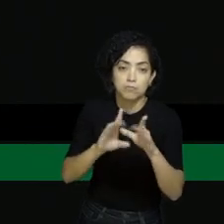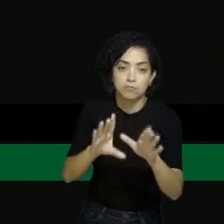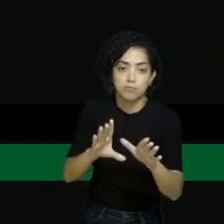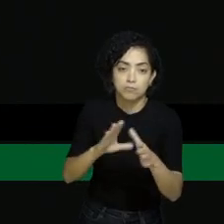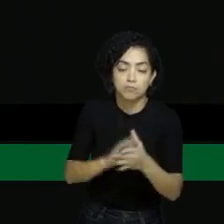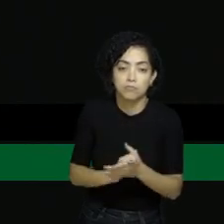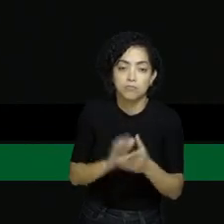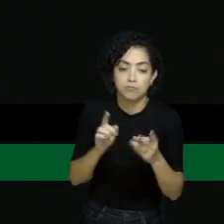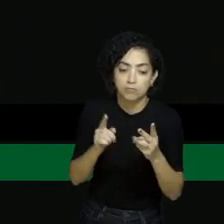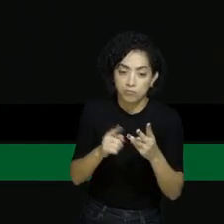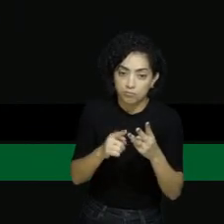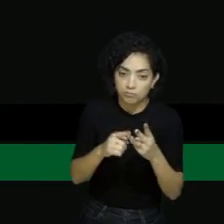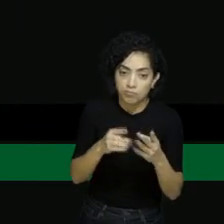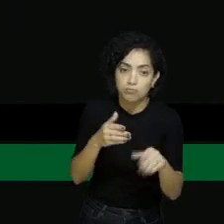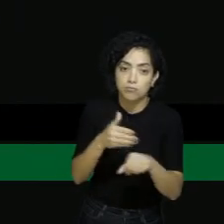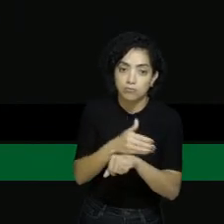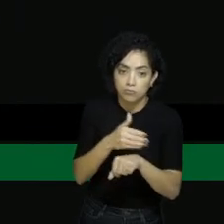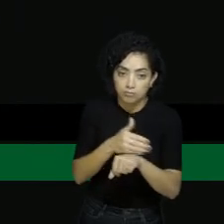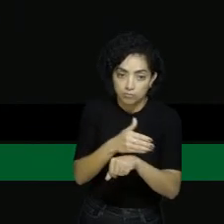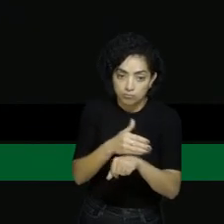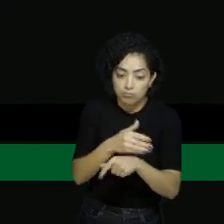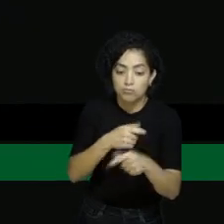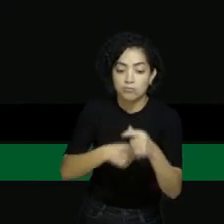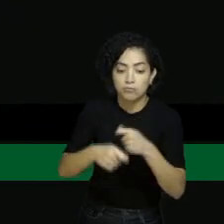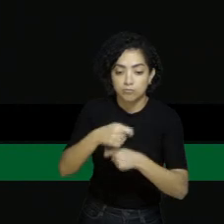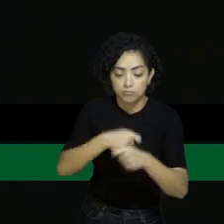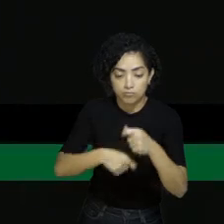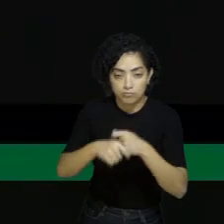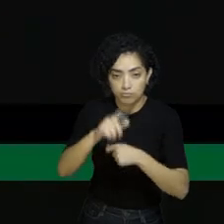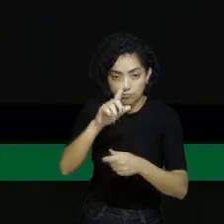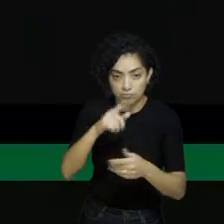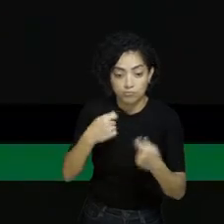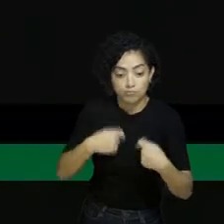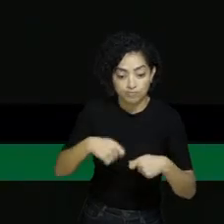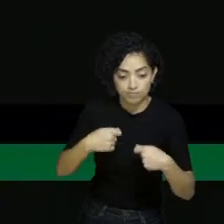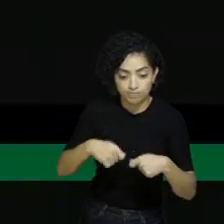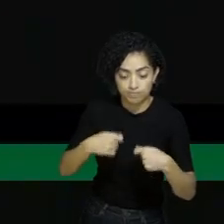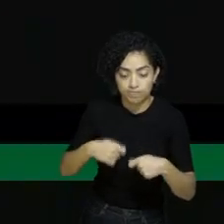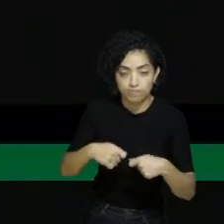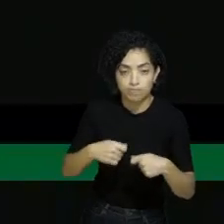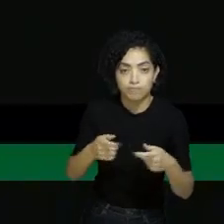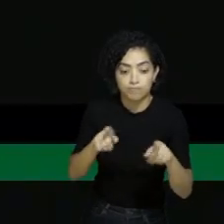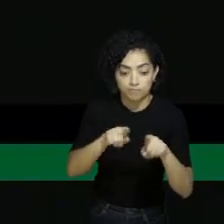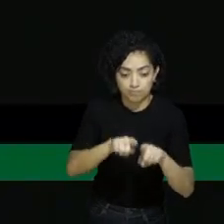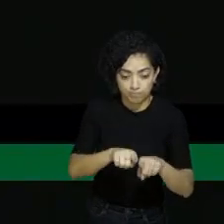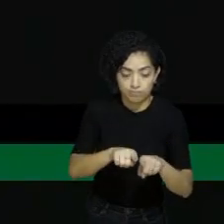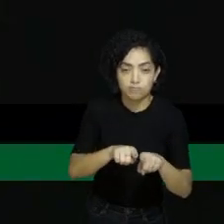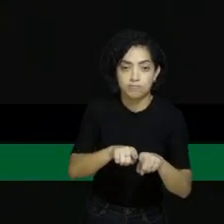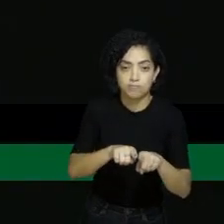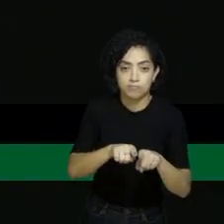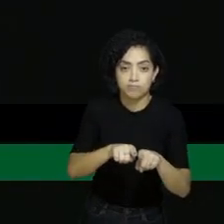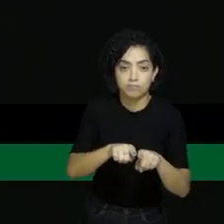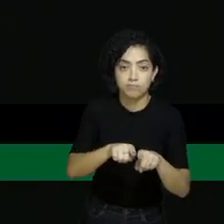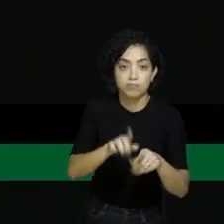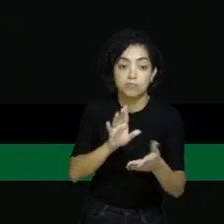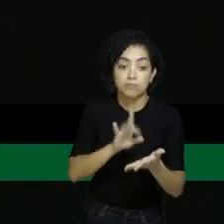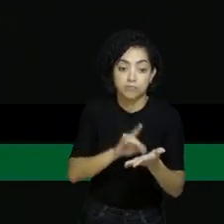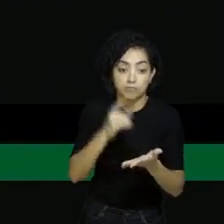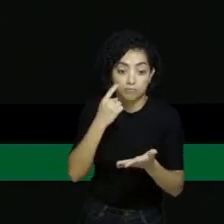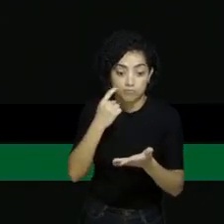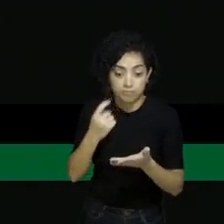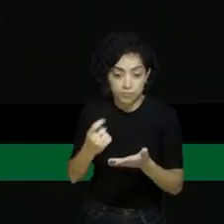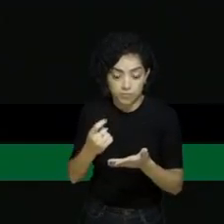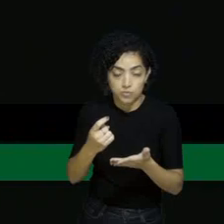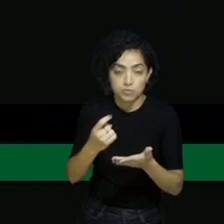A participação econômica dos seus membros é uma necessidade. Se associa à cooperativa aquele que tem, de fato, interesse